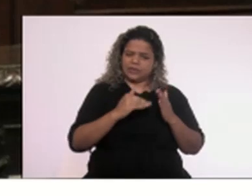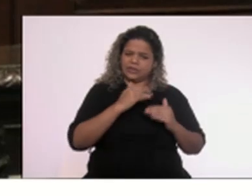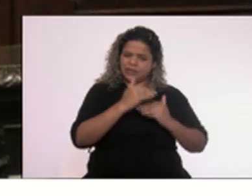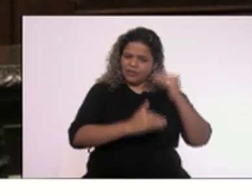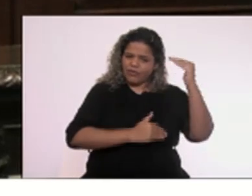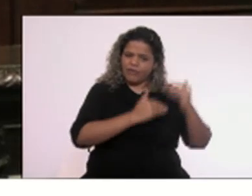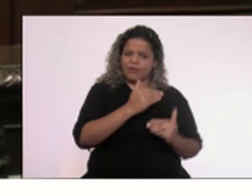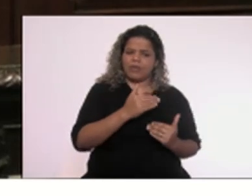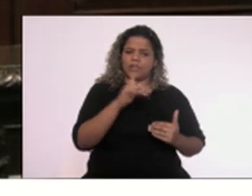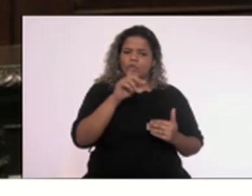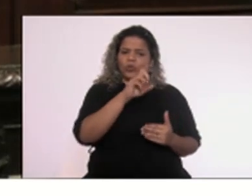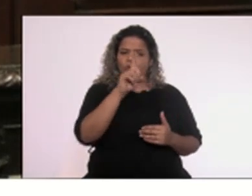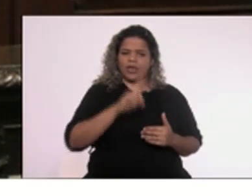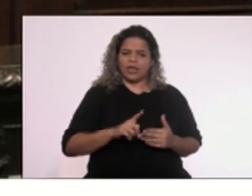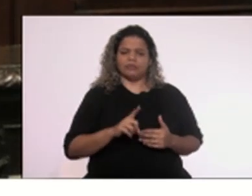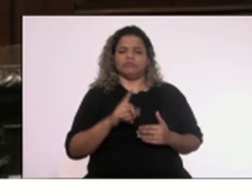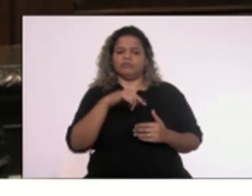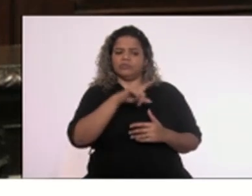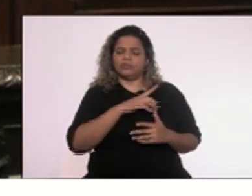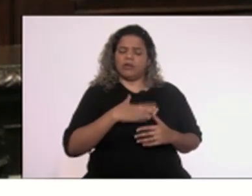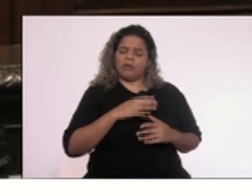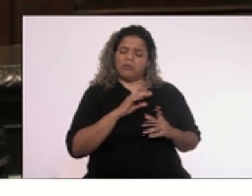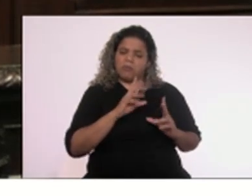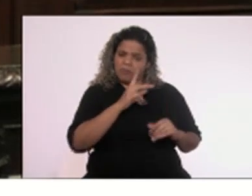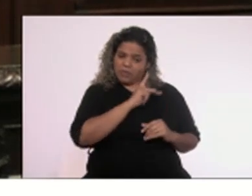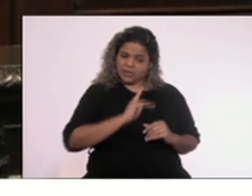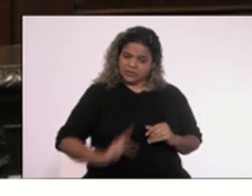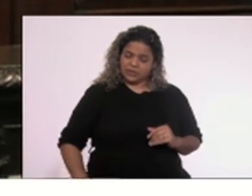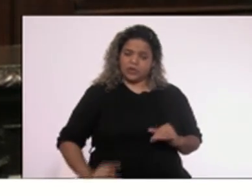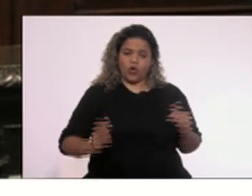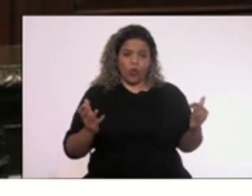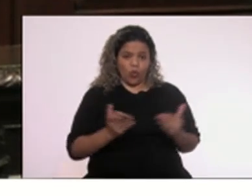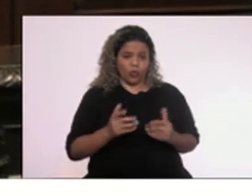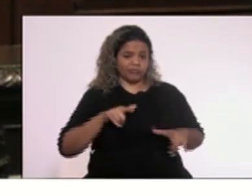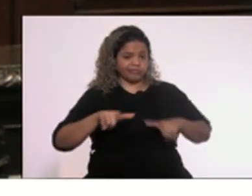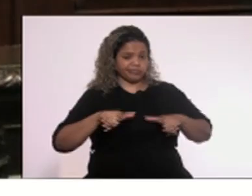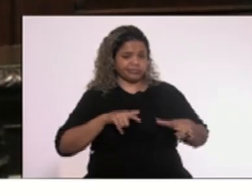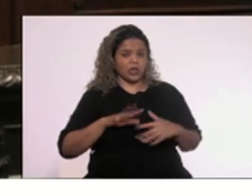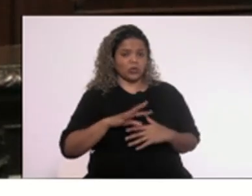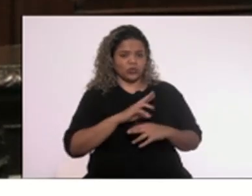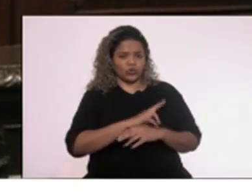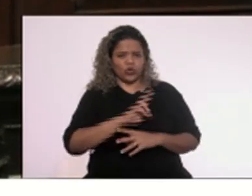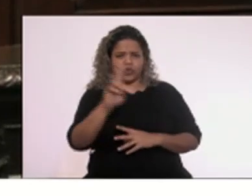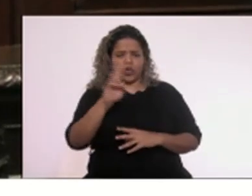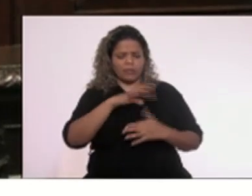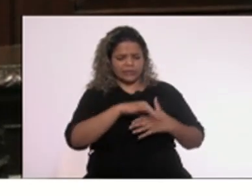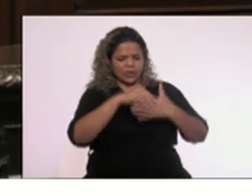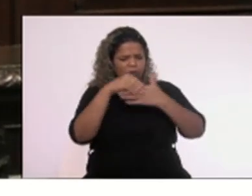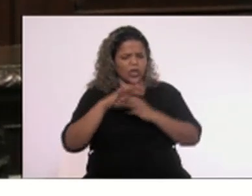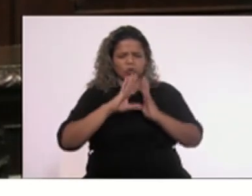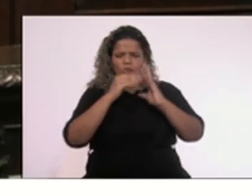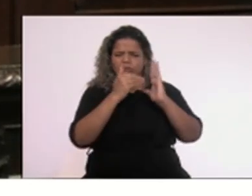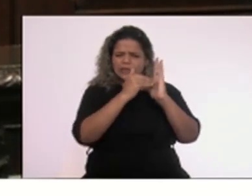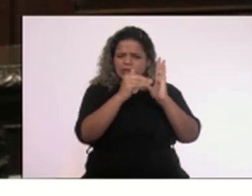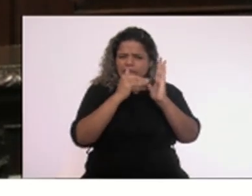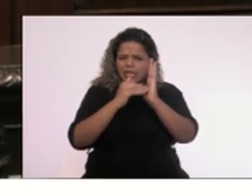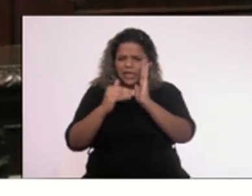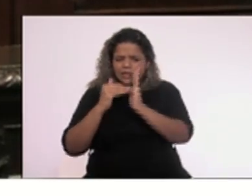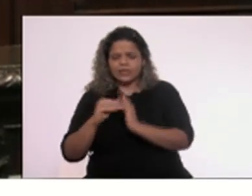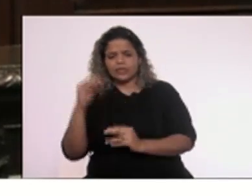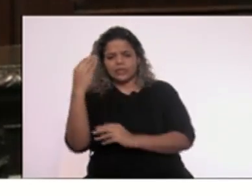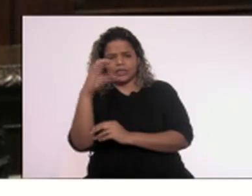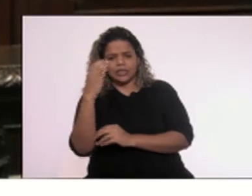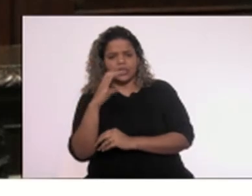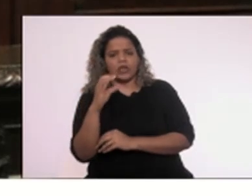Desenvolvimento, Luiz Paulino Moreira Leite, que presidiu os trabalhos da sessão de hoje, e em seu nome saudar todas as secretarias e órgãos municipais de Niterói